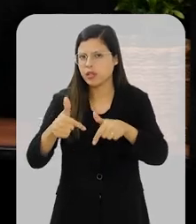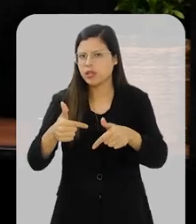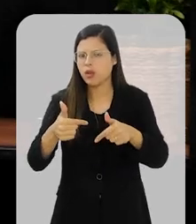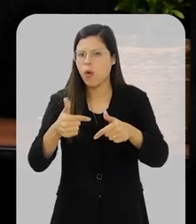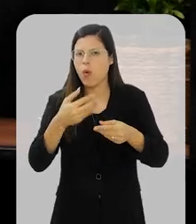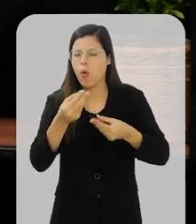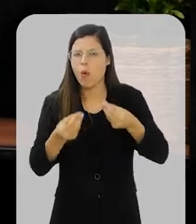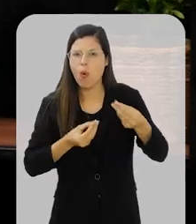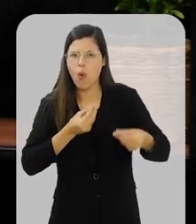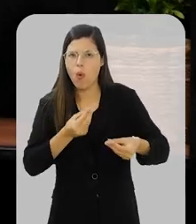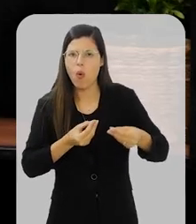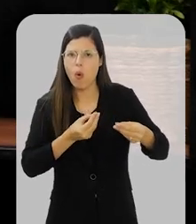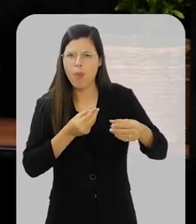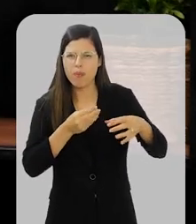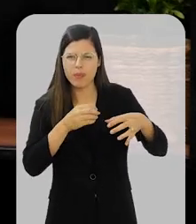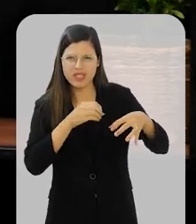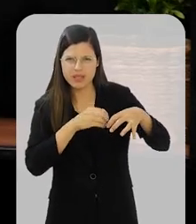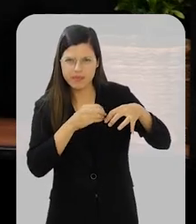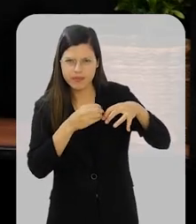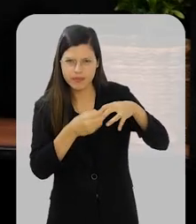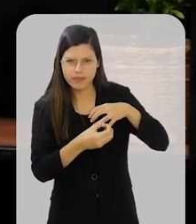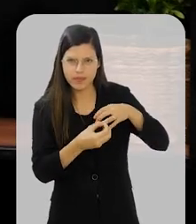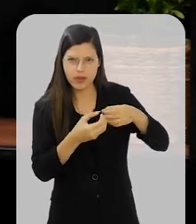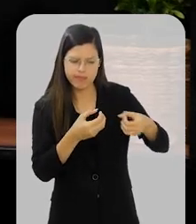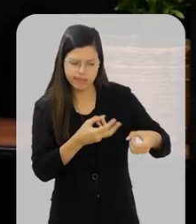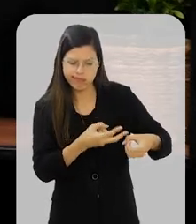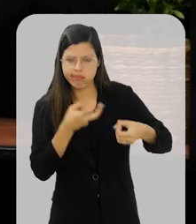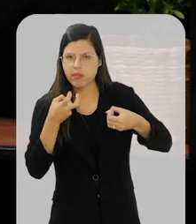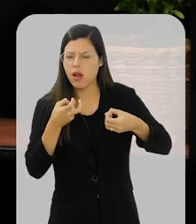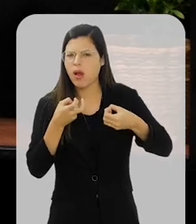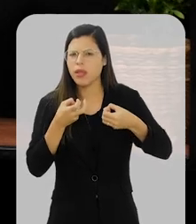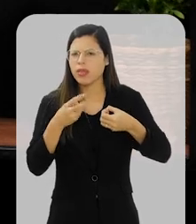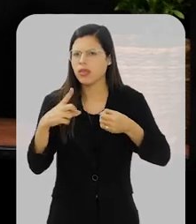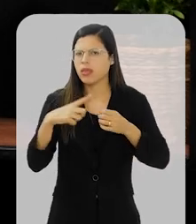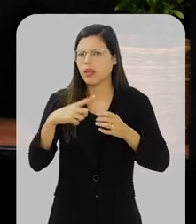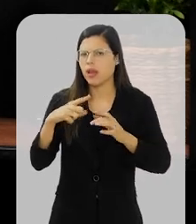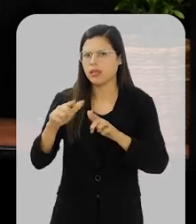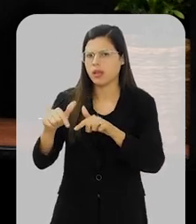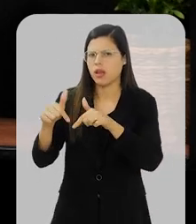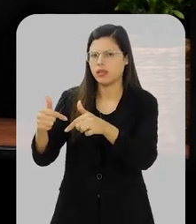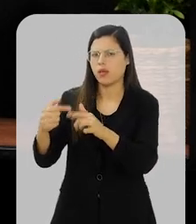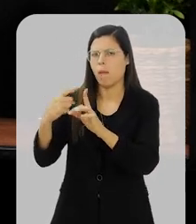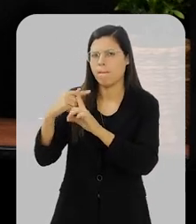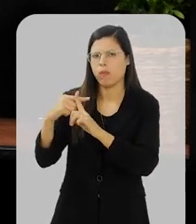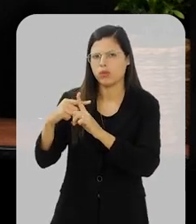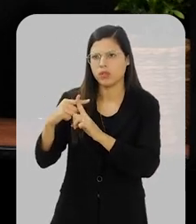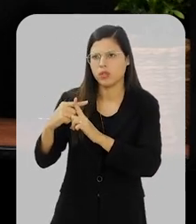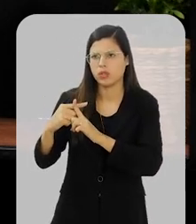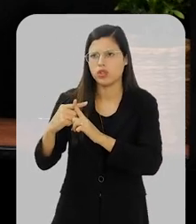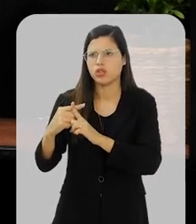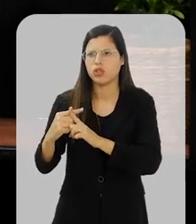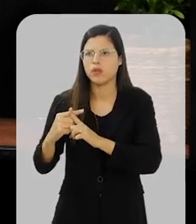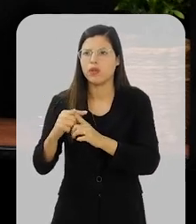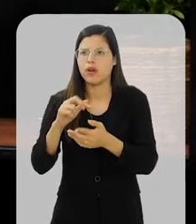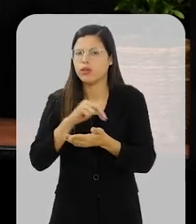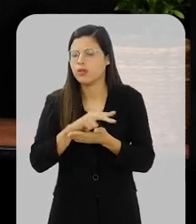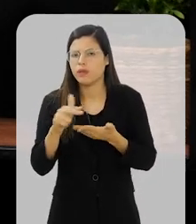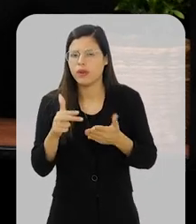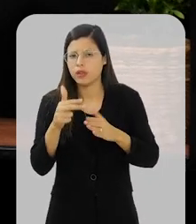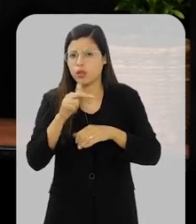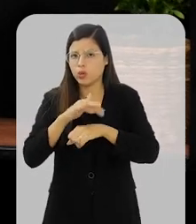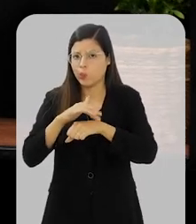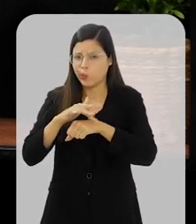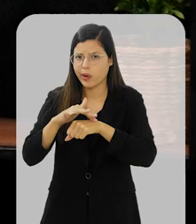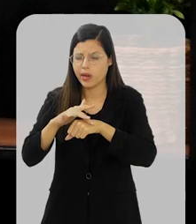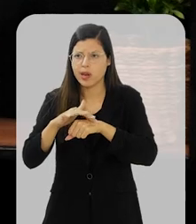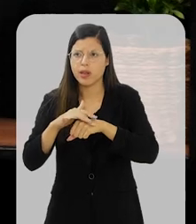esse extrato promove esses efeitos benéficos? Nos diferentes modelos experimentais que nós estudamos, né? Ou seja, nas